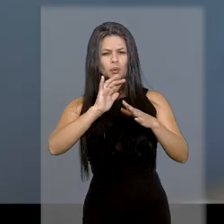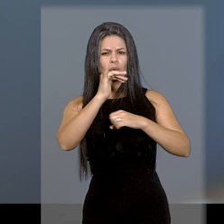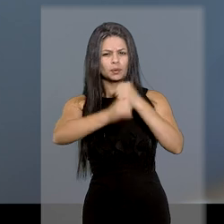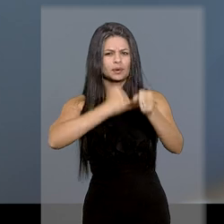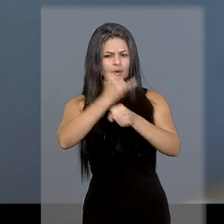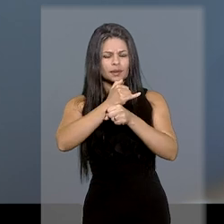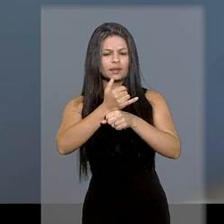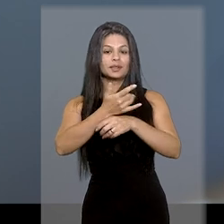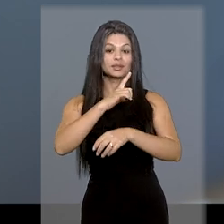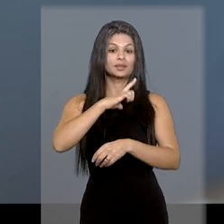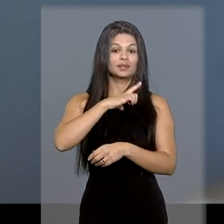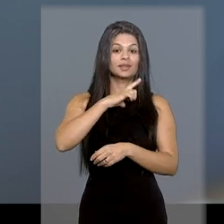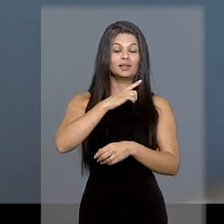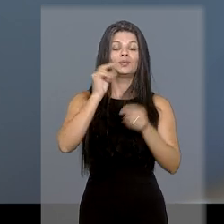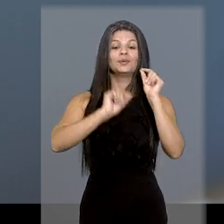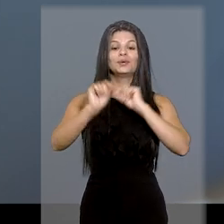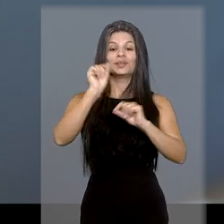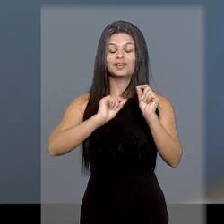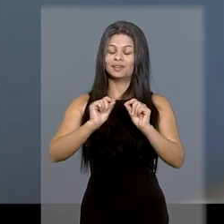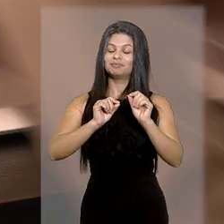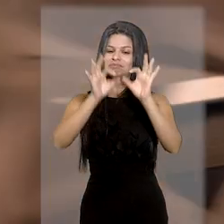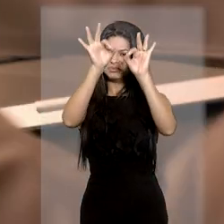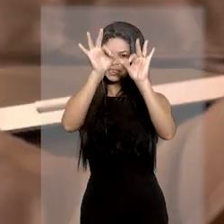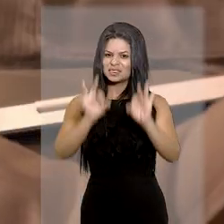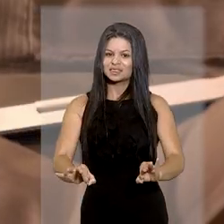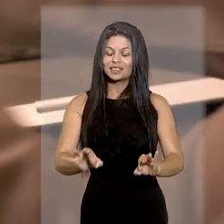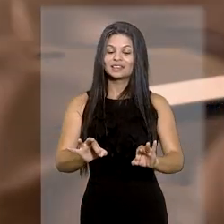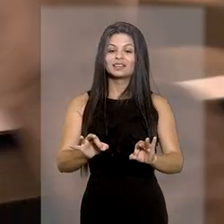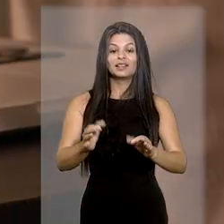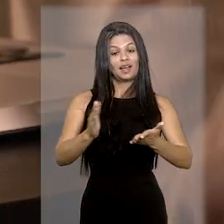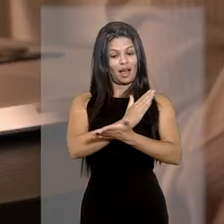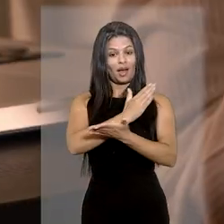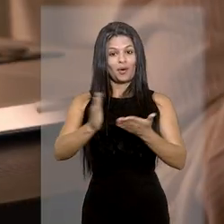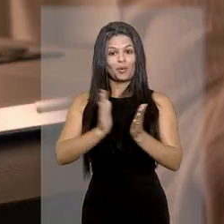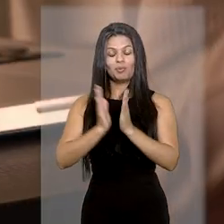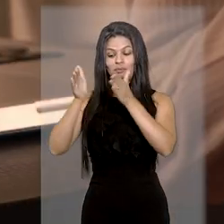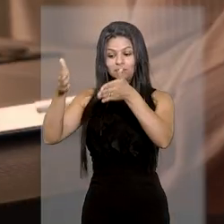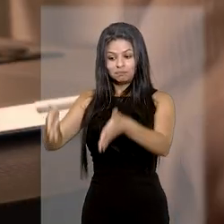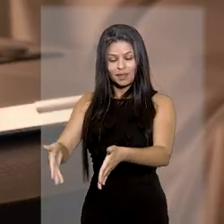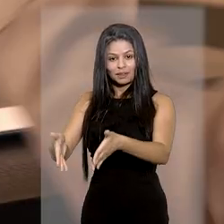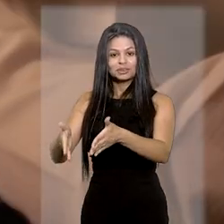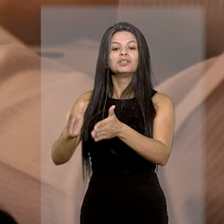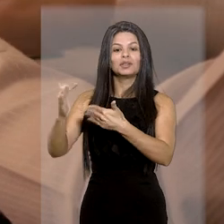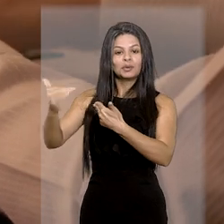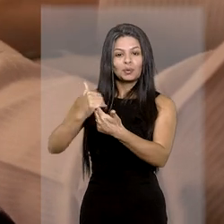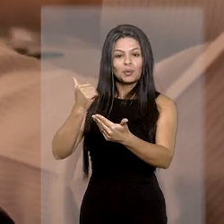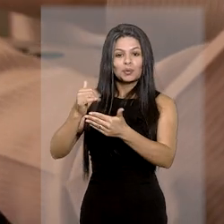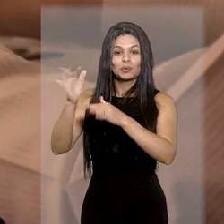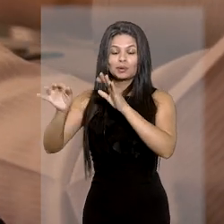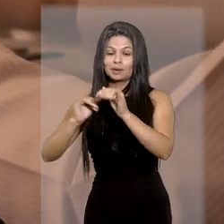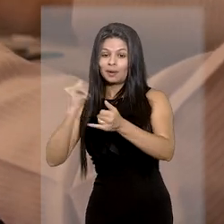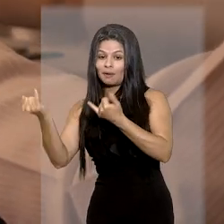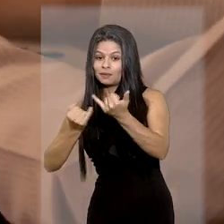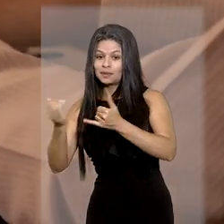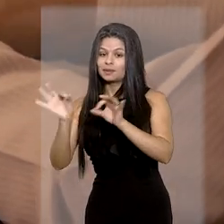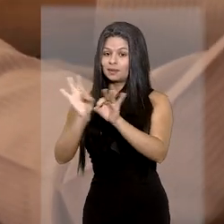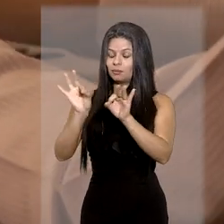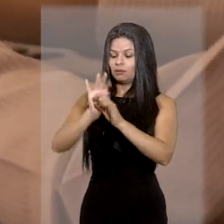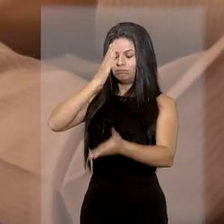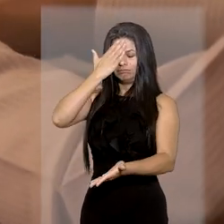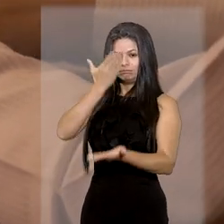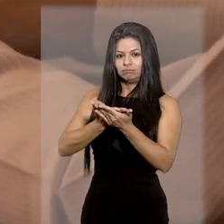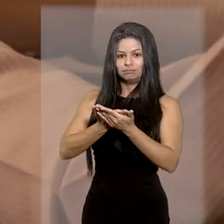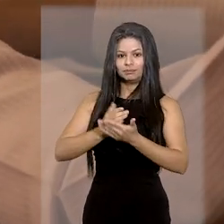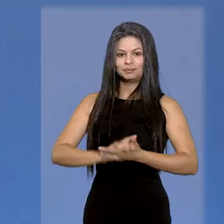internet possuem natureza oficial gerando para as partes que as consultam a presunção de correção e